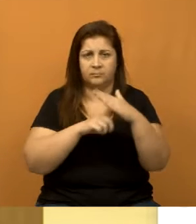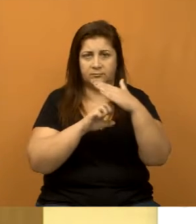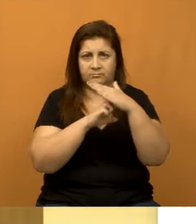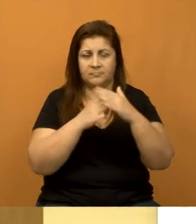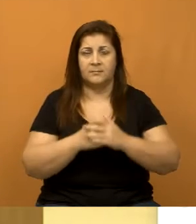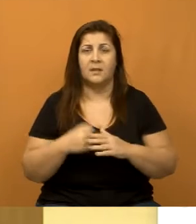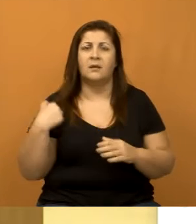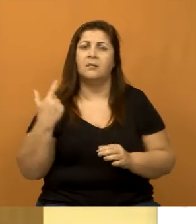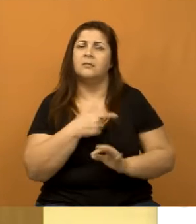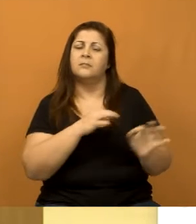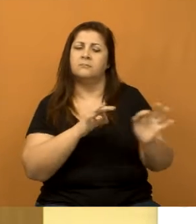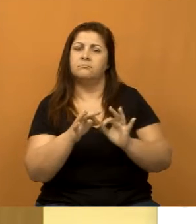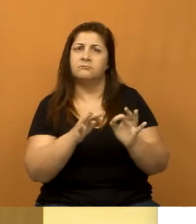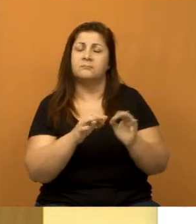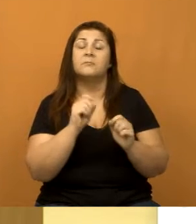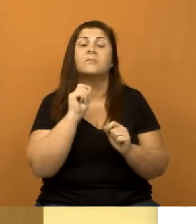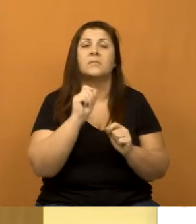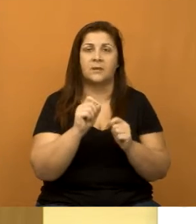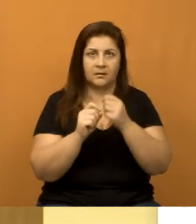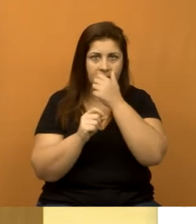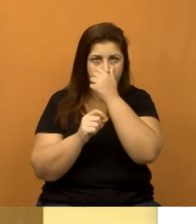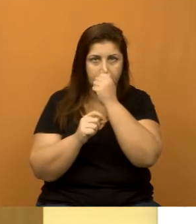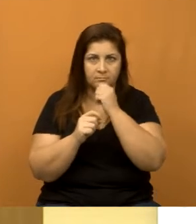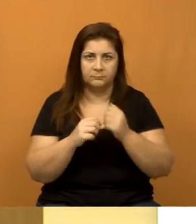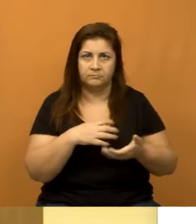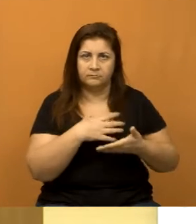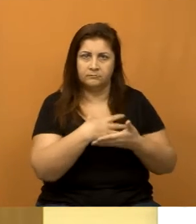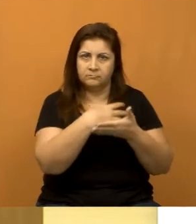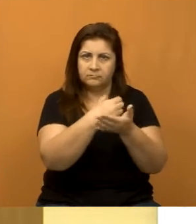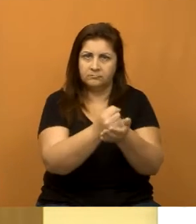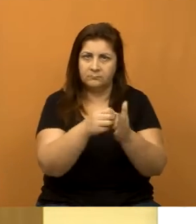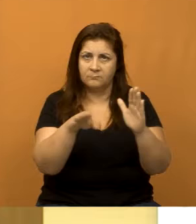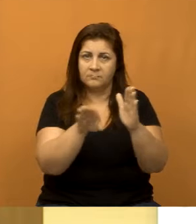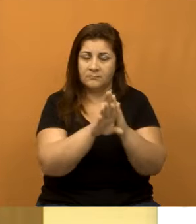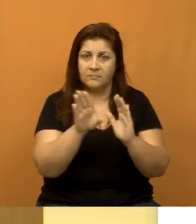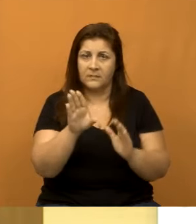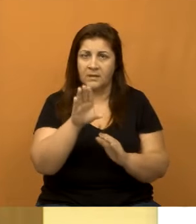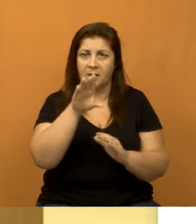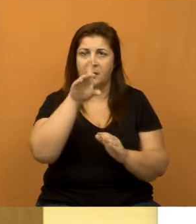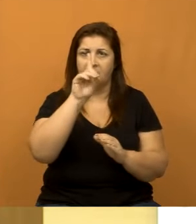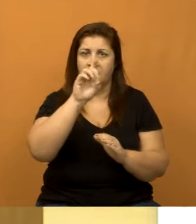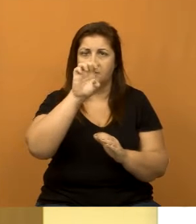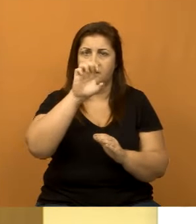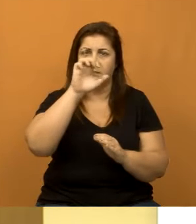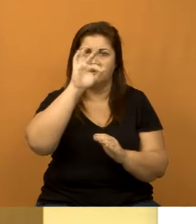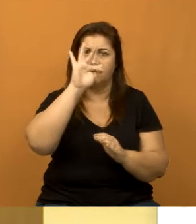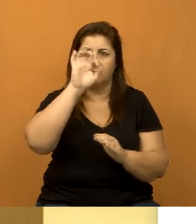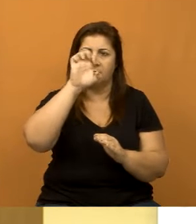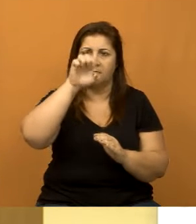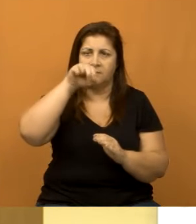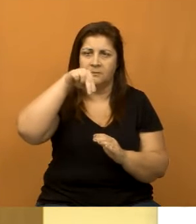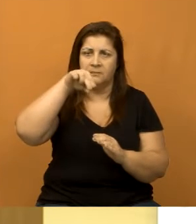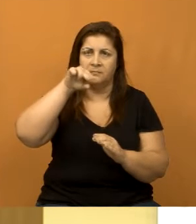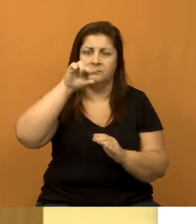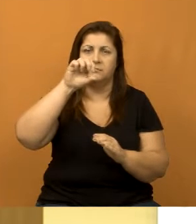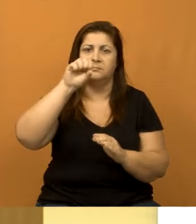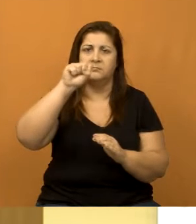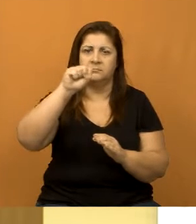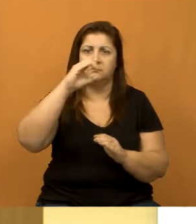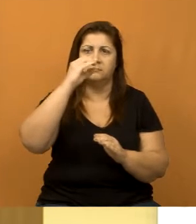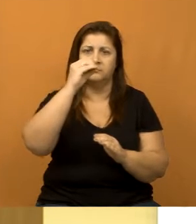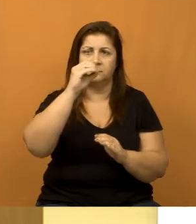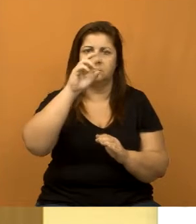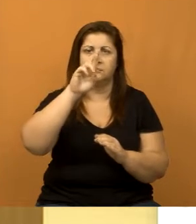estabelecemos um caminho, e o caminho é qual? Levar até a Defensoria Pública da União. E na semana passada eu estive presente na